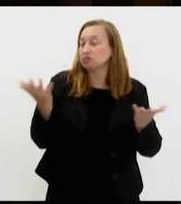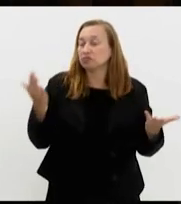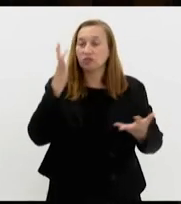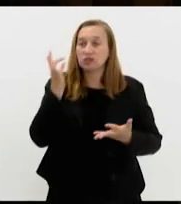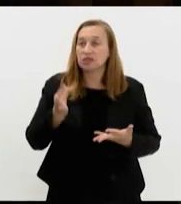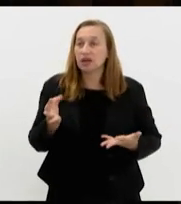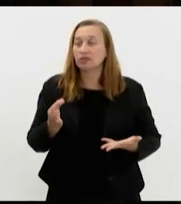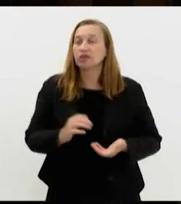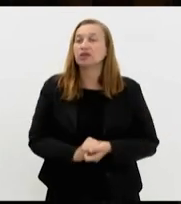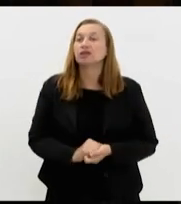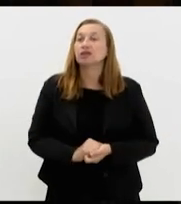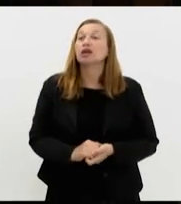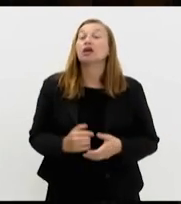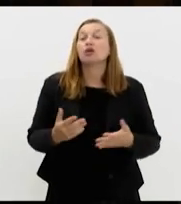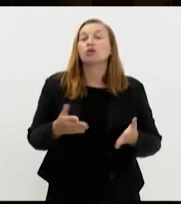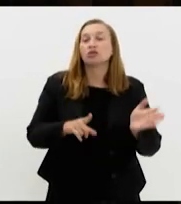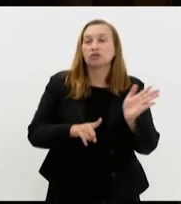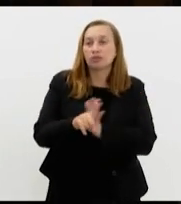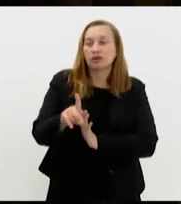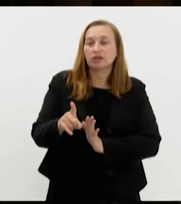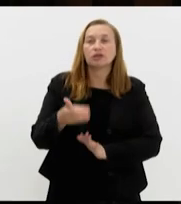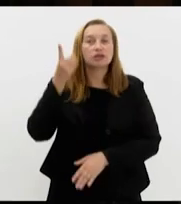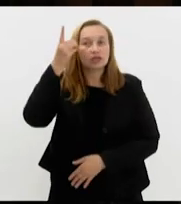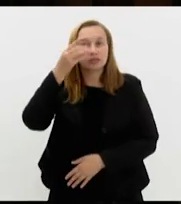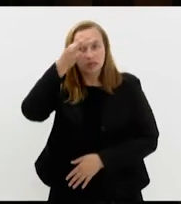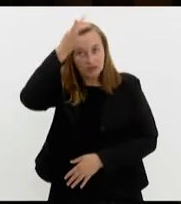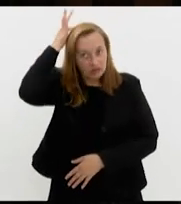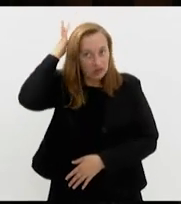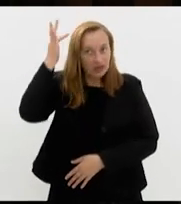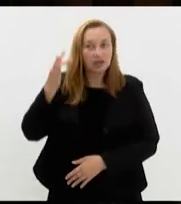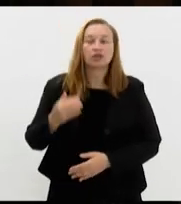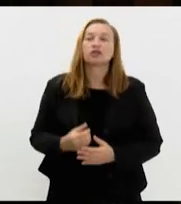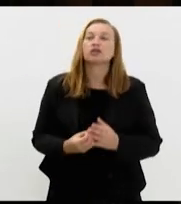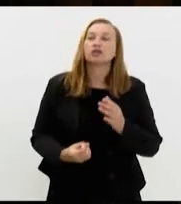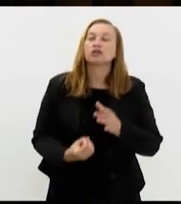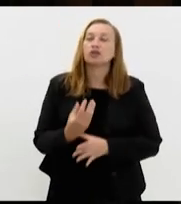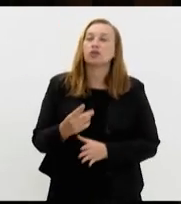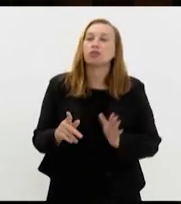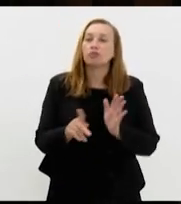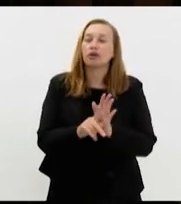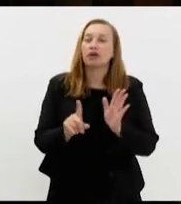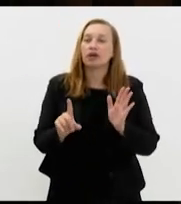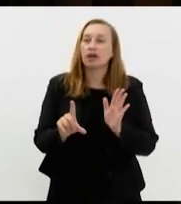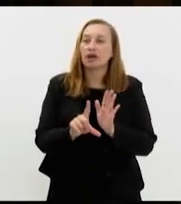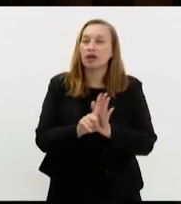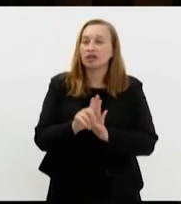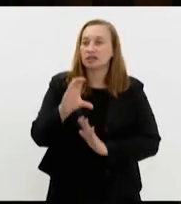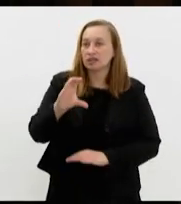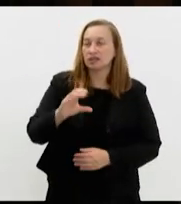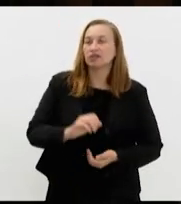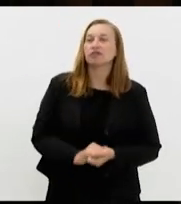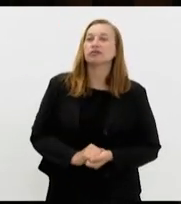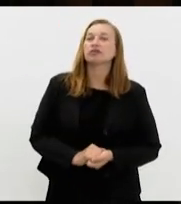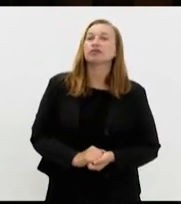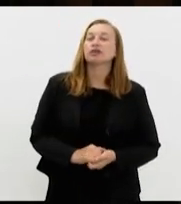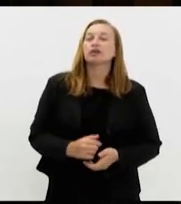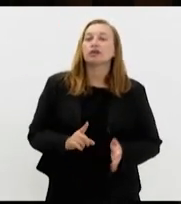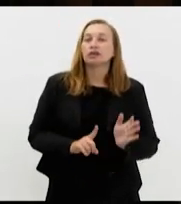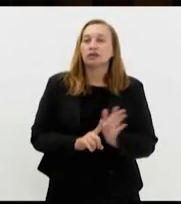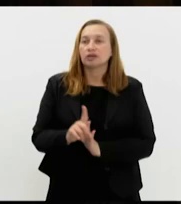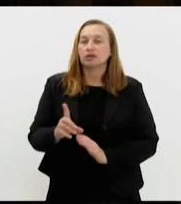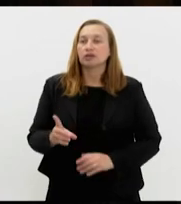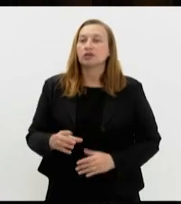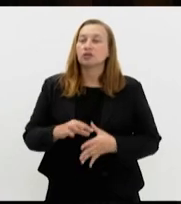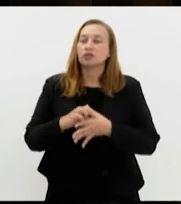apresentado. Então, eu gostaria de perguntar ao deputado Fred Pacheco, autor desse novo PLC, eu gostaria de perguntar ao deputado,